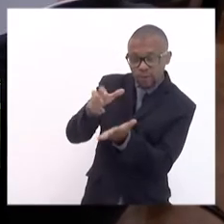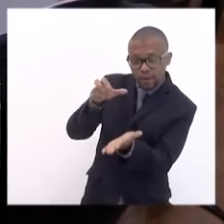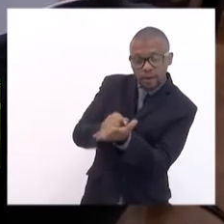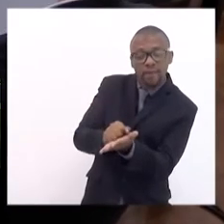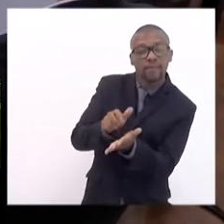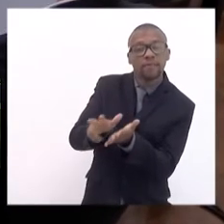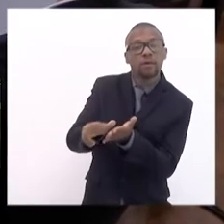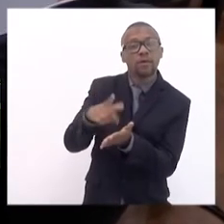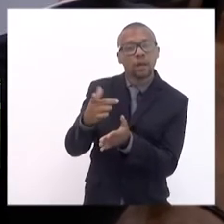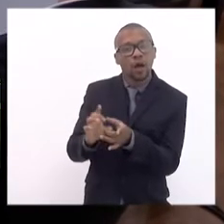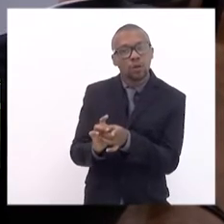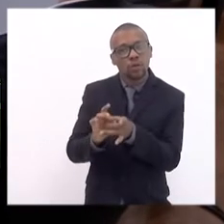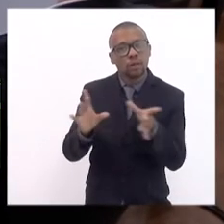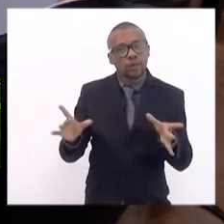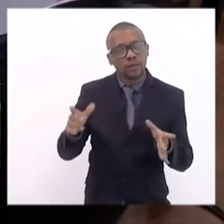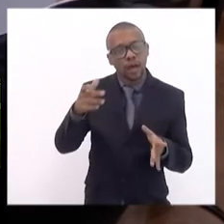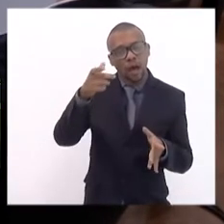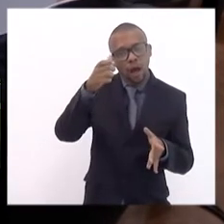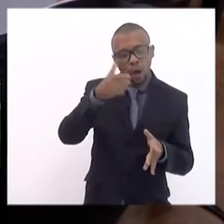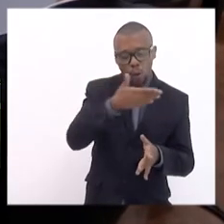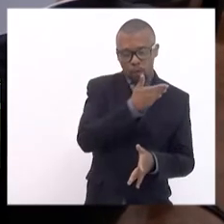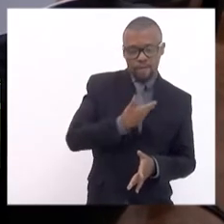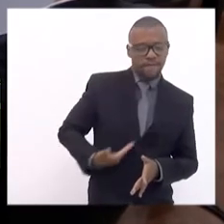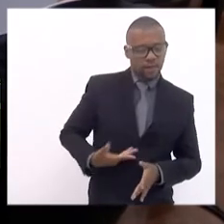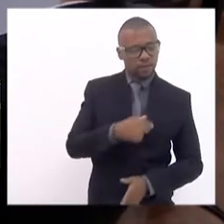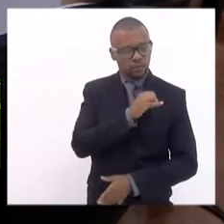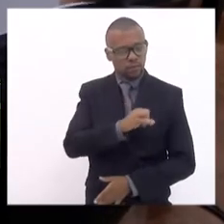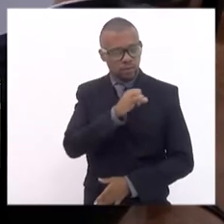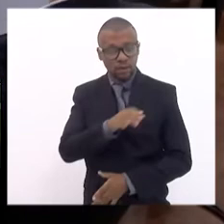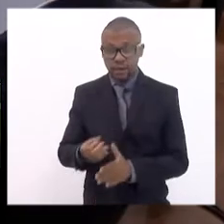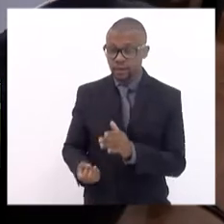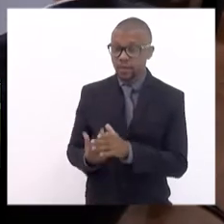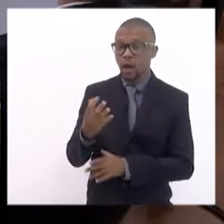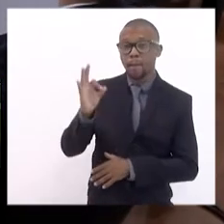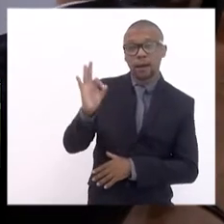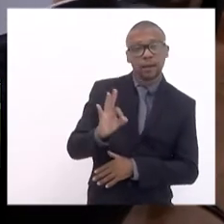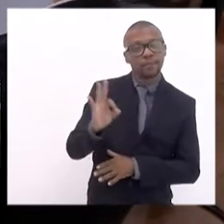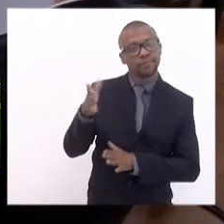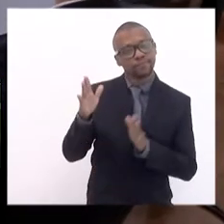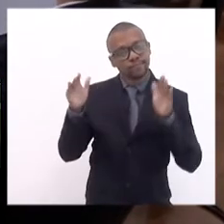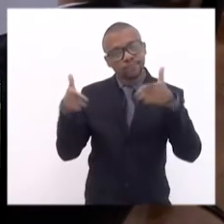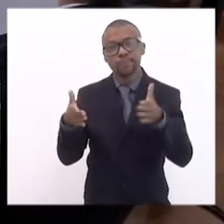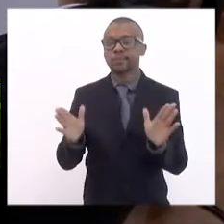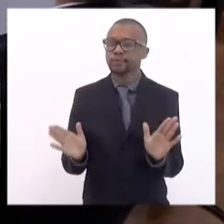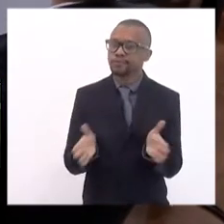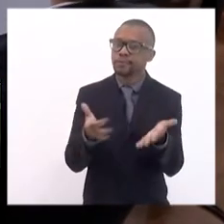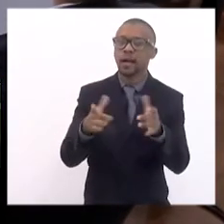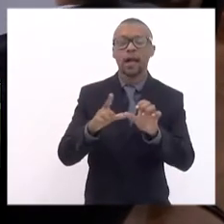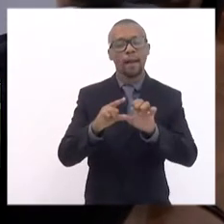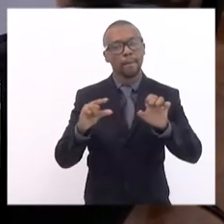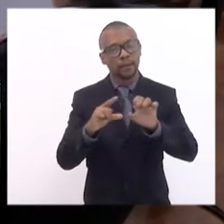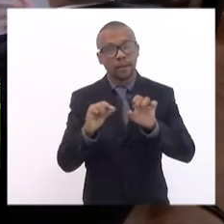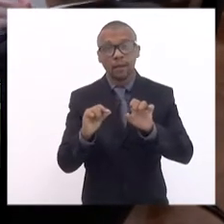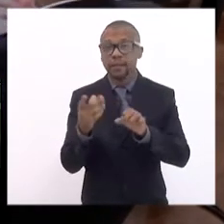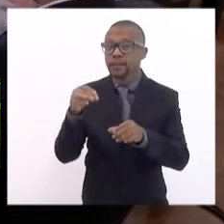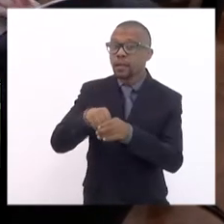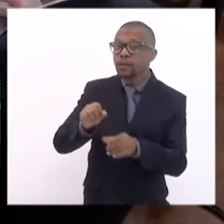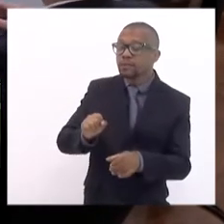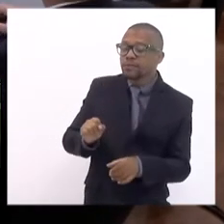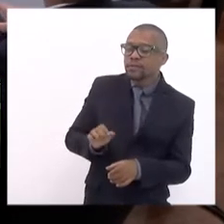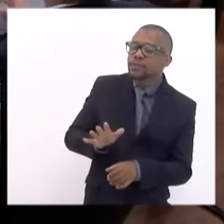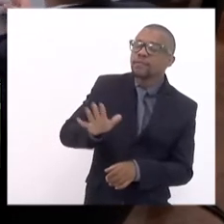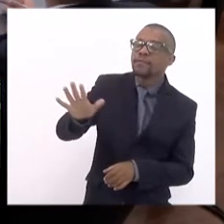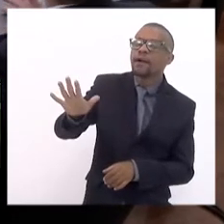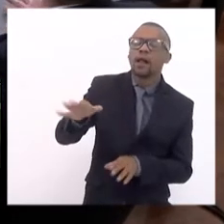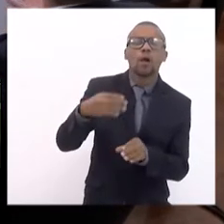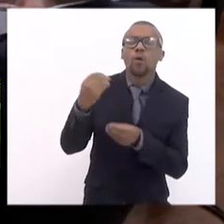autoriza o Poder Executivo a criar uma linha de crédito específica para fomentar empreendimentos nos territórios de favela, como que ela pode